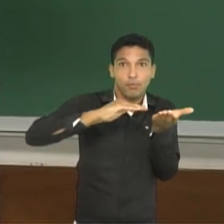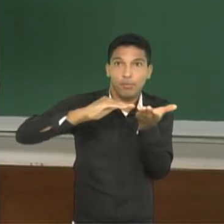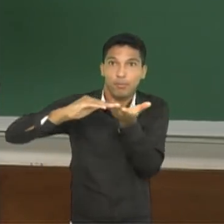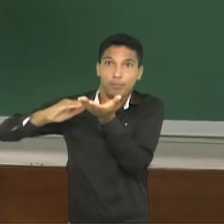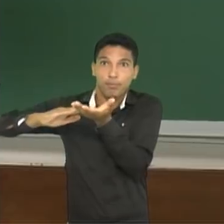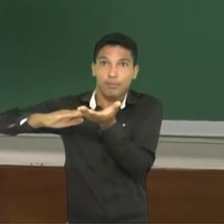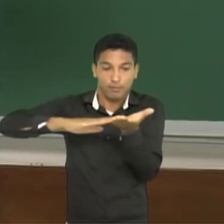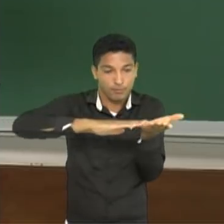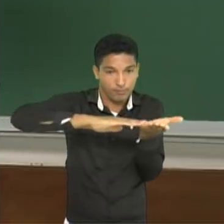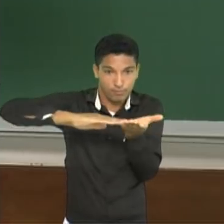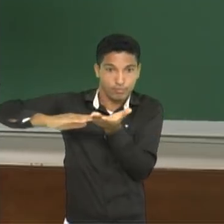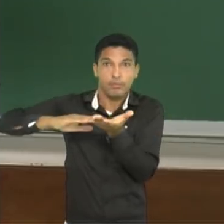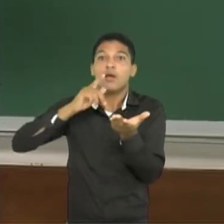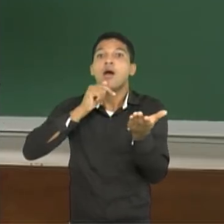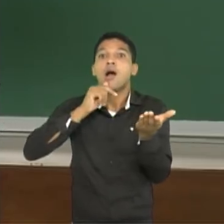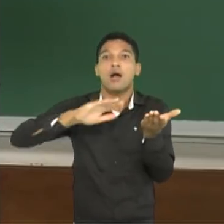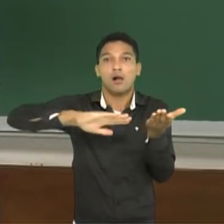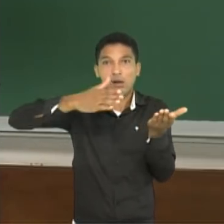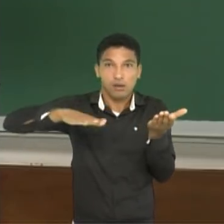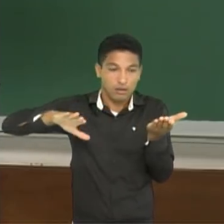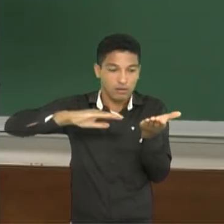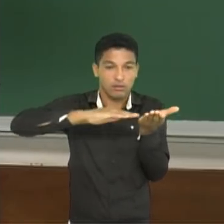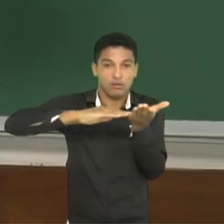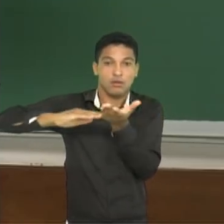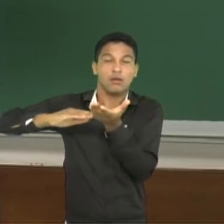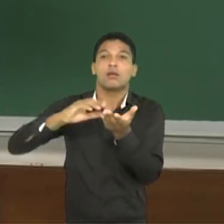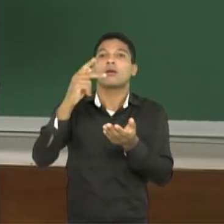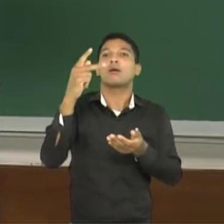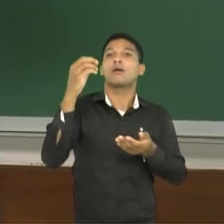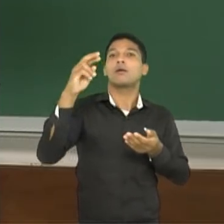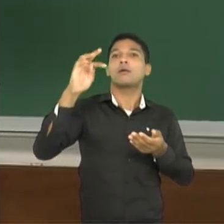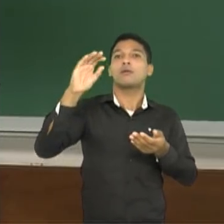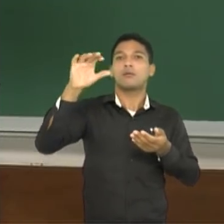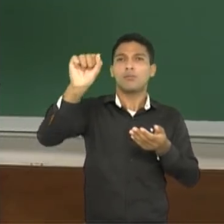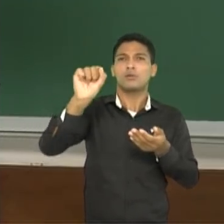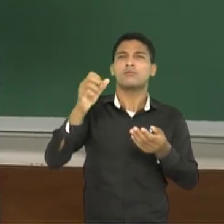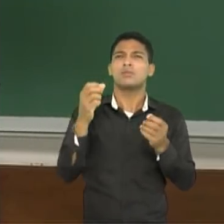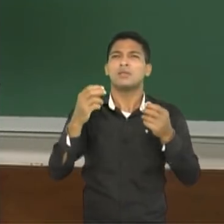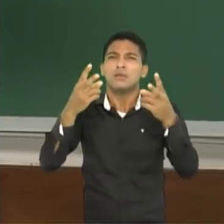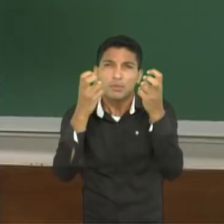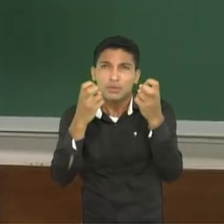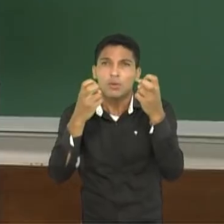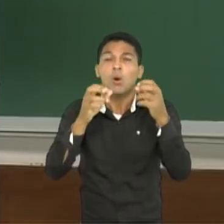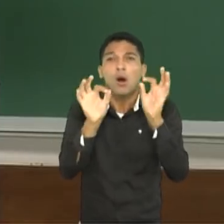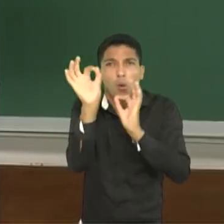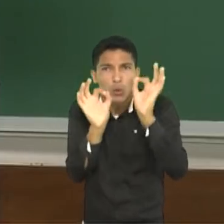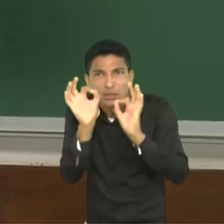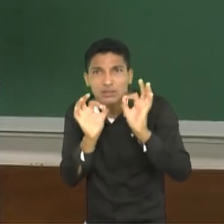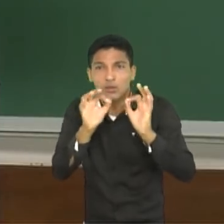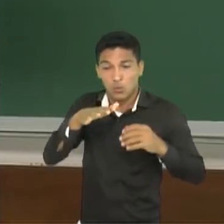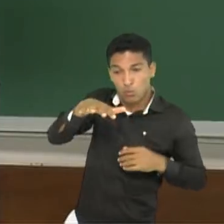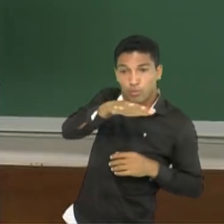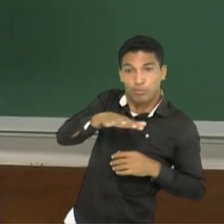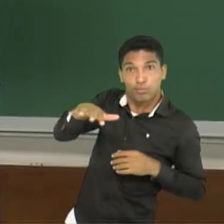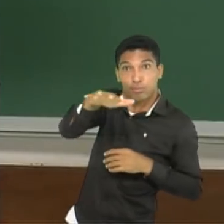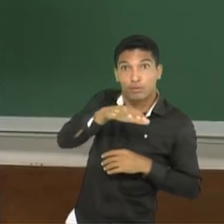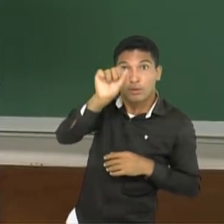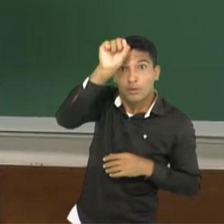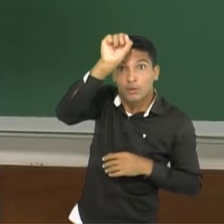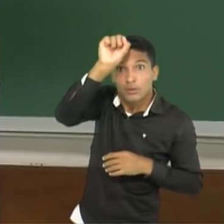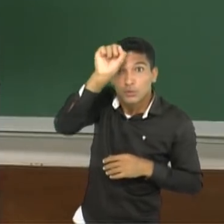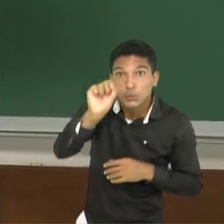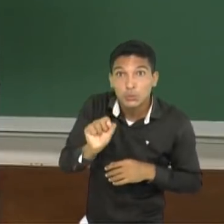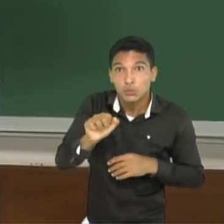essa estrutura, essa organização do espaço geográfico que a gente viu aqui, bem como a localização